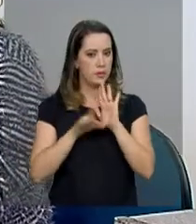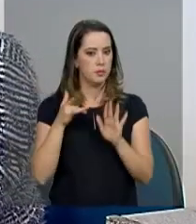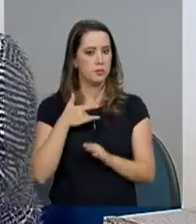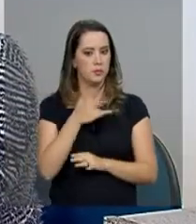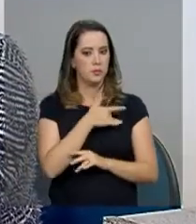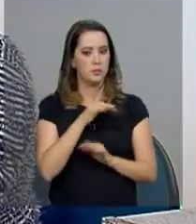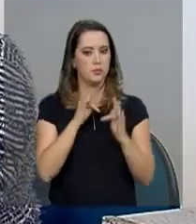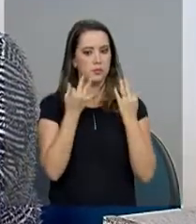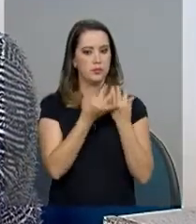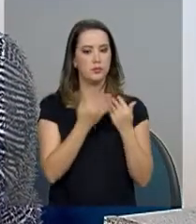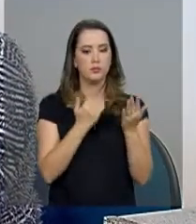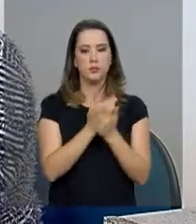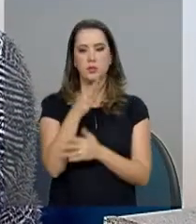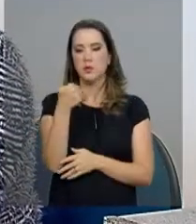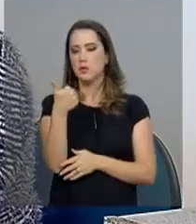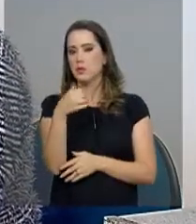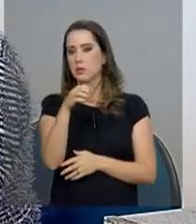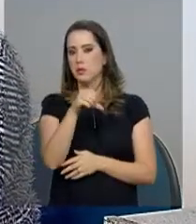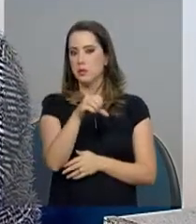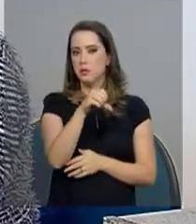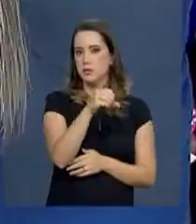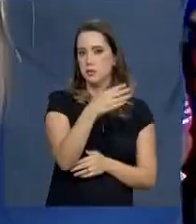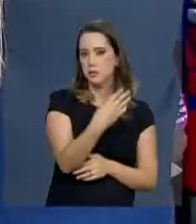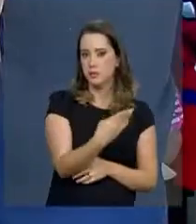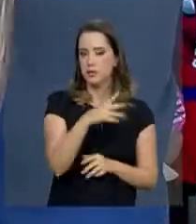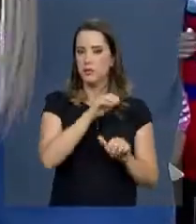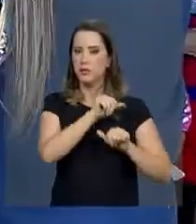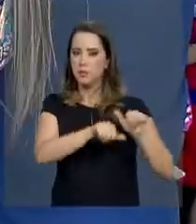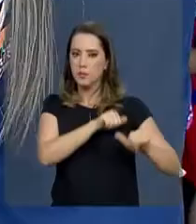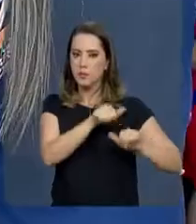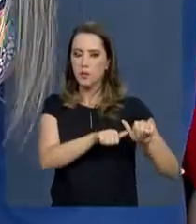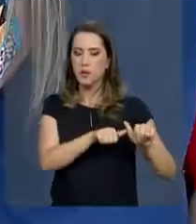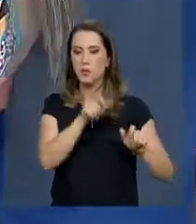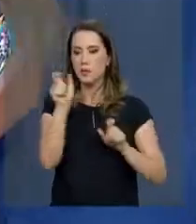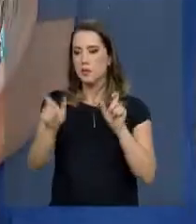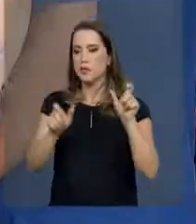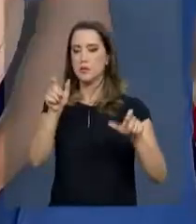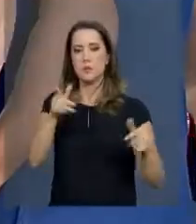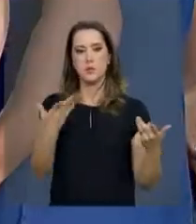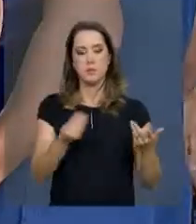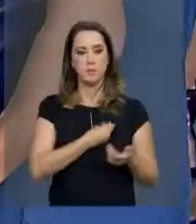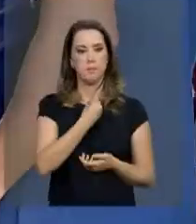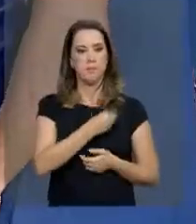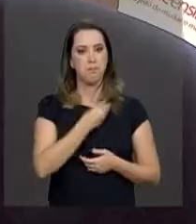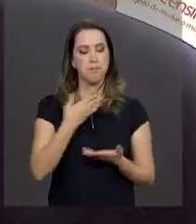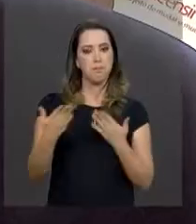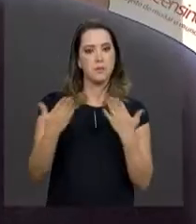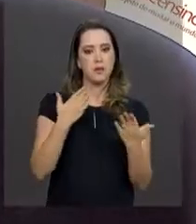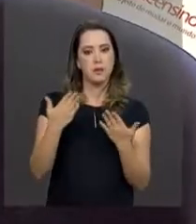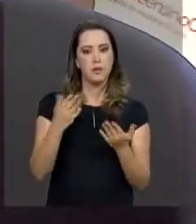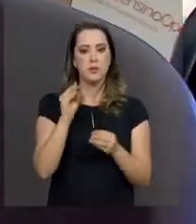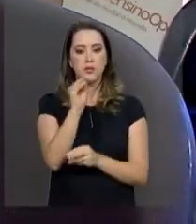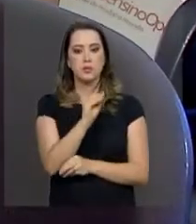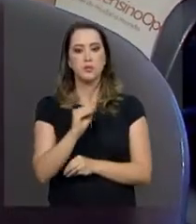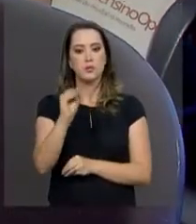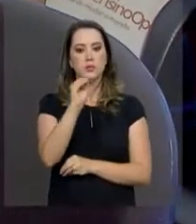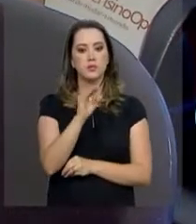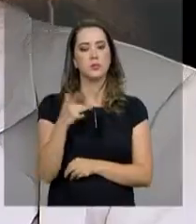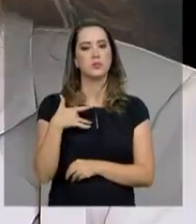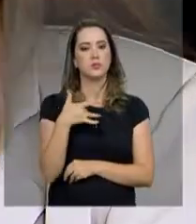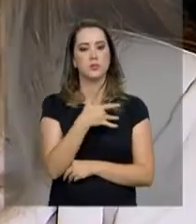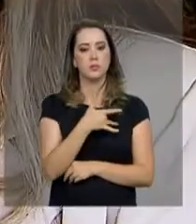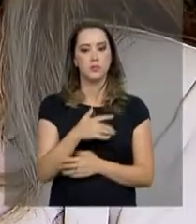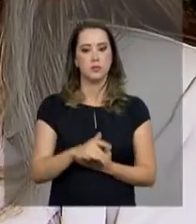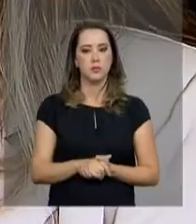em 1994 houve uma mudança de comportamento da população em relação ao atendimento em saúde